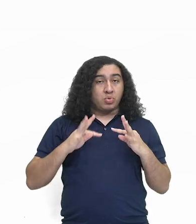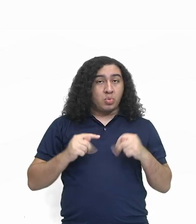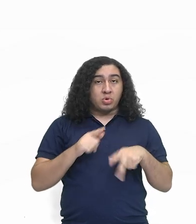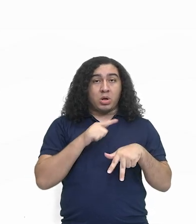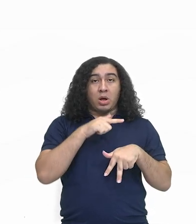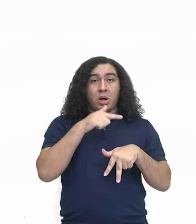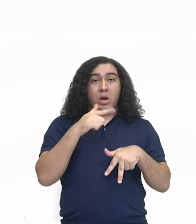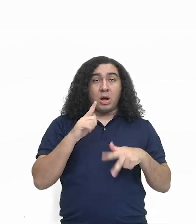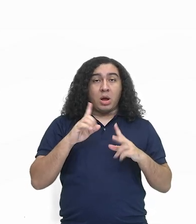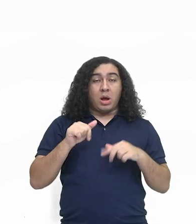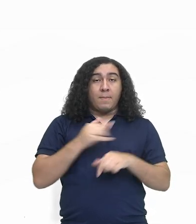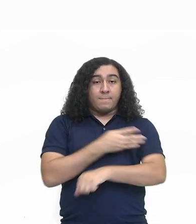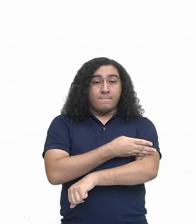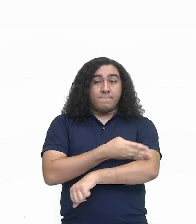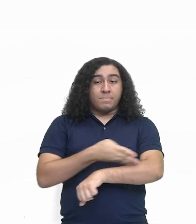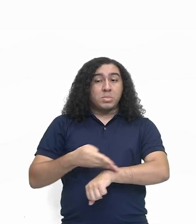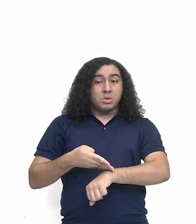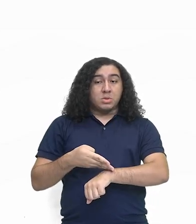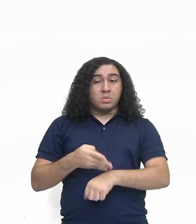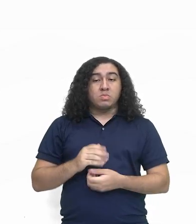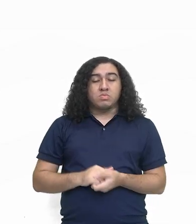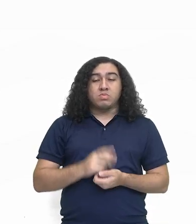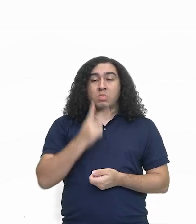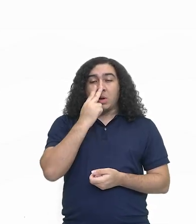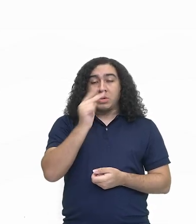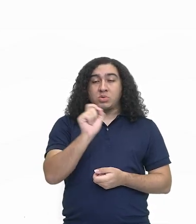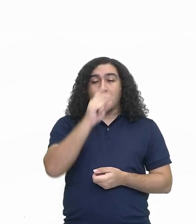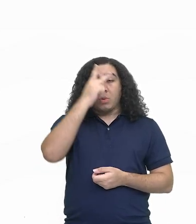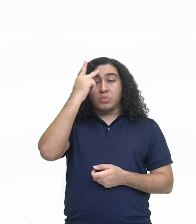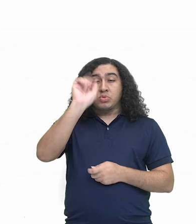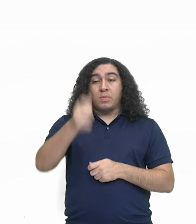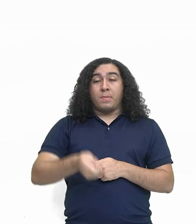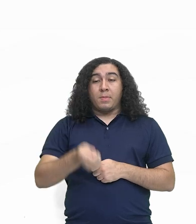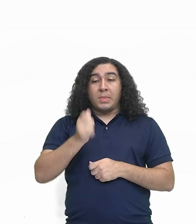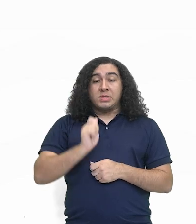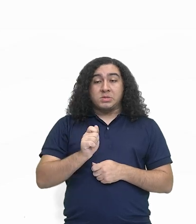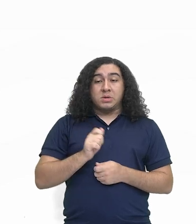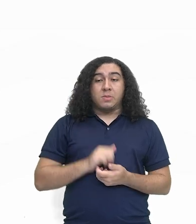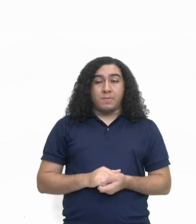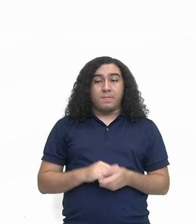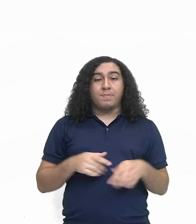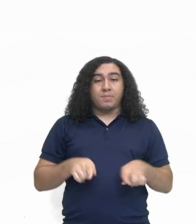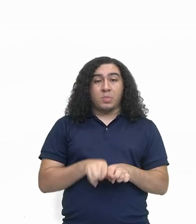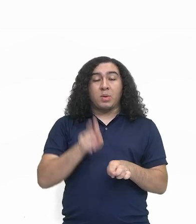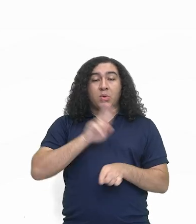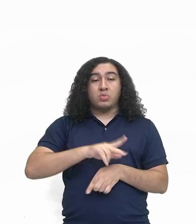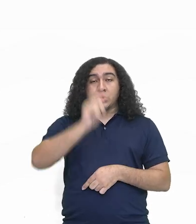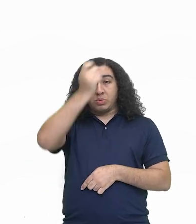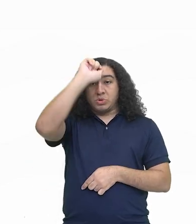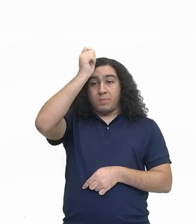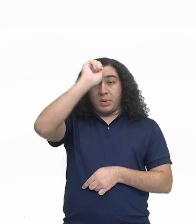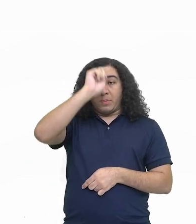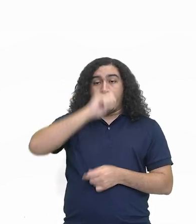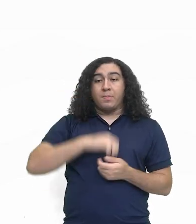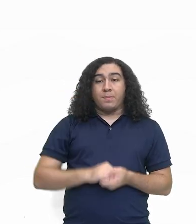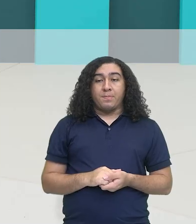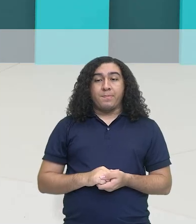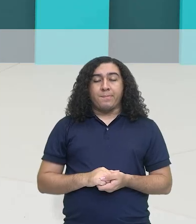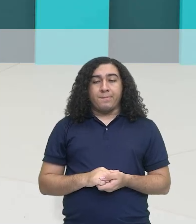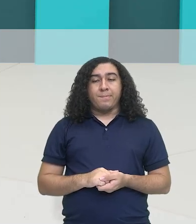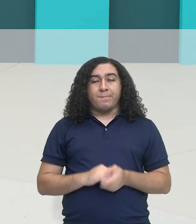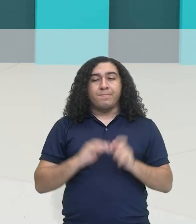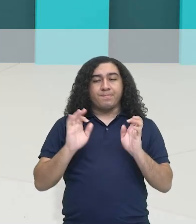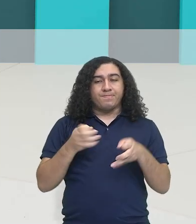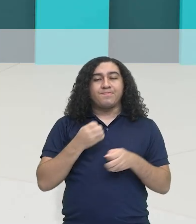fosse, de fato, uma vestimenta ali de um pescador, né? E utilizam também um chapéu aí na sua cabeça. Muito